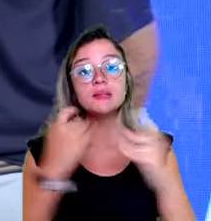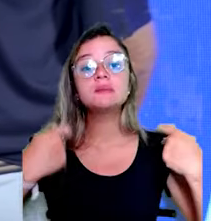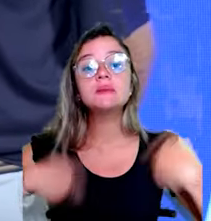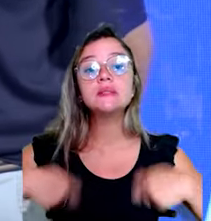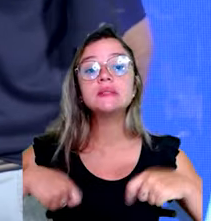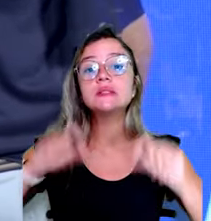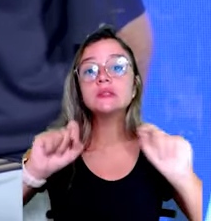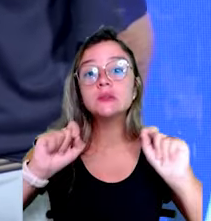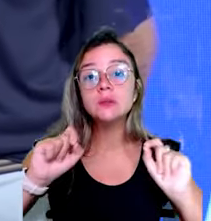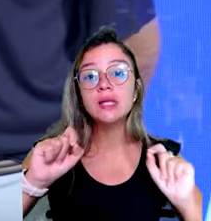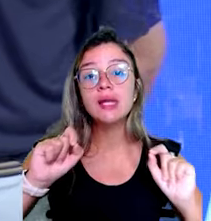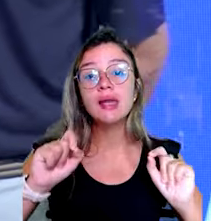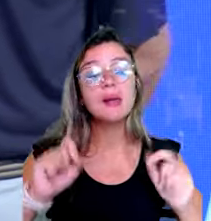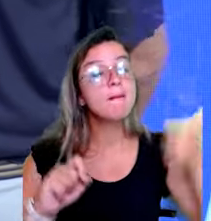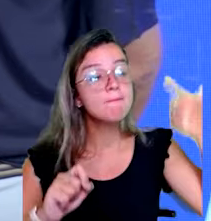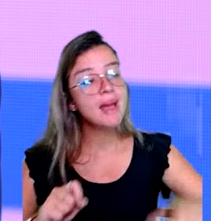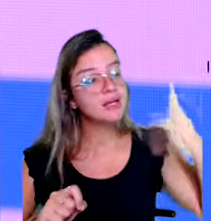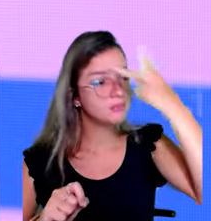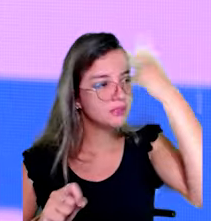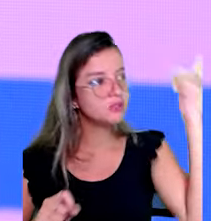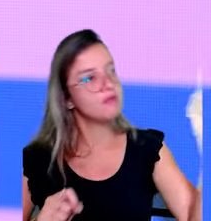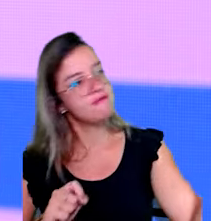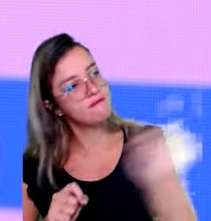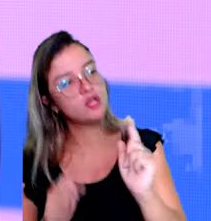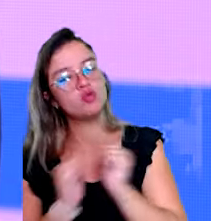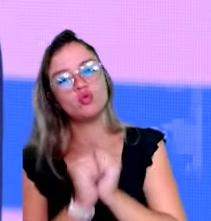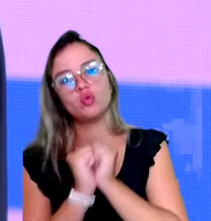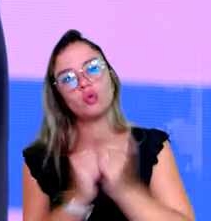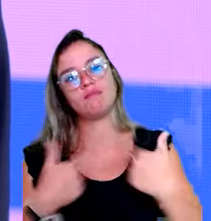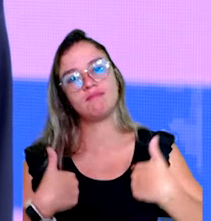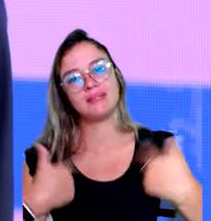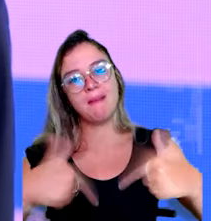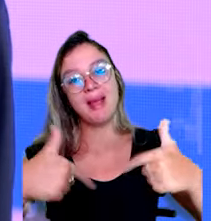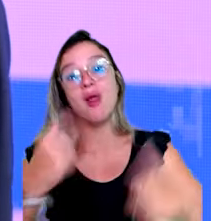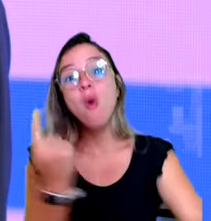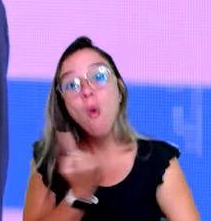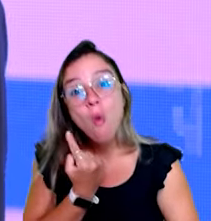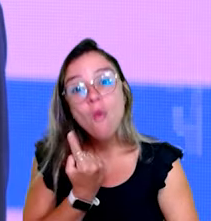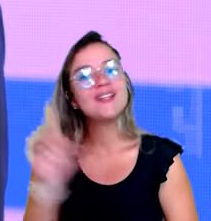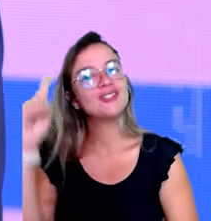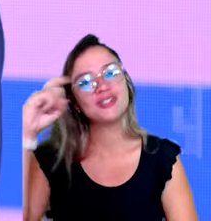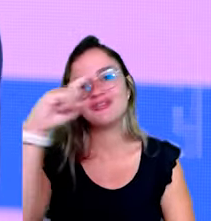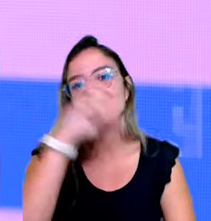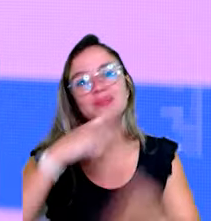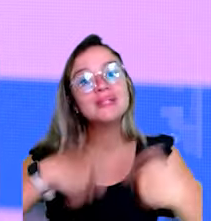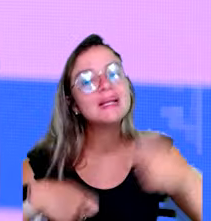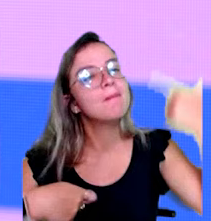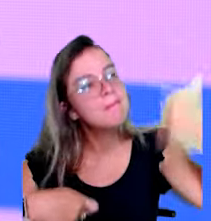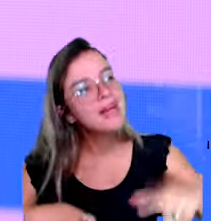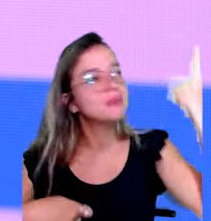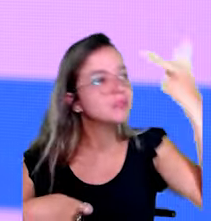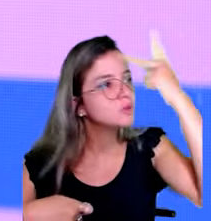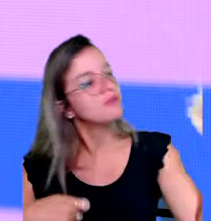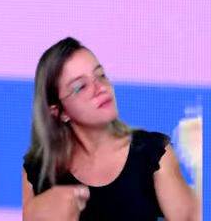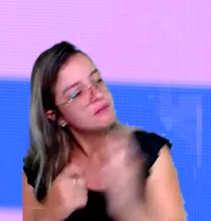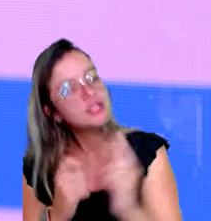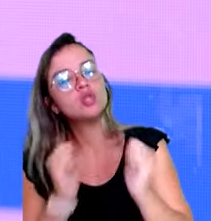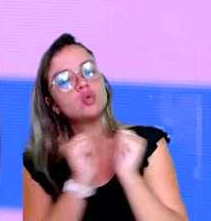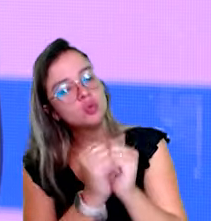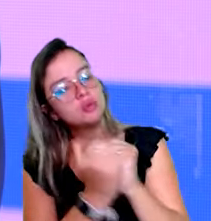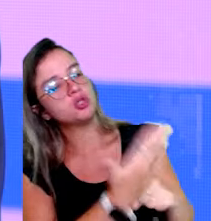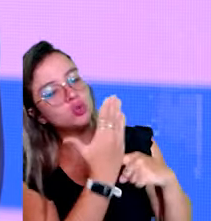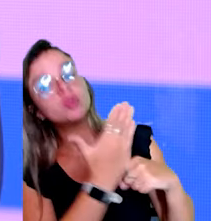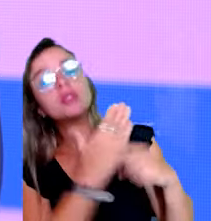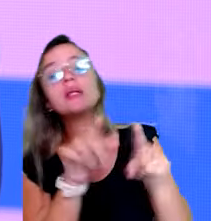de mais alguém para trabalhar com ela. E é importante que ela se planeje, se prepare